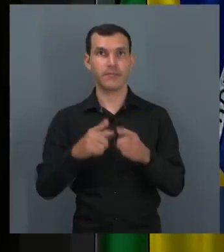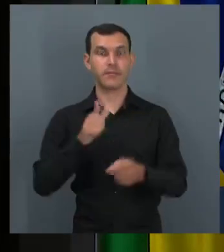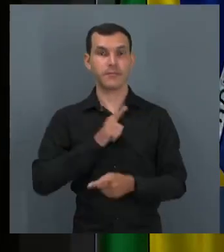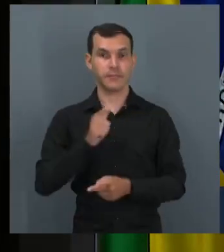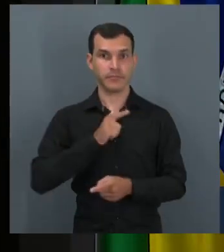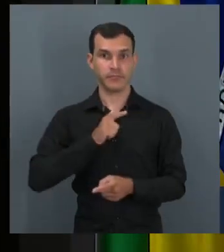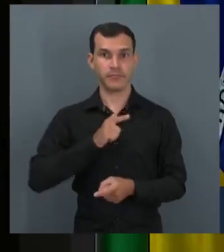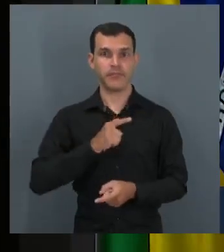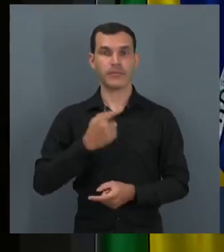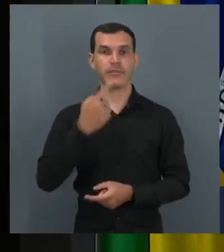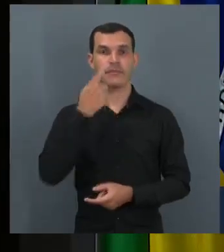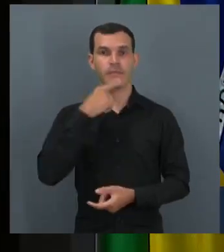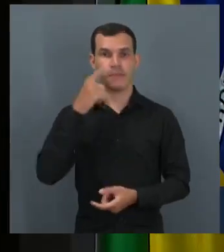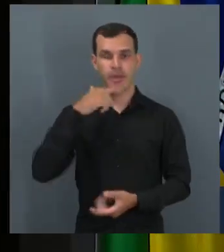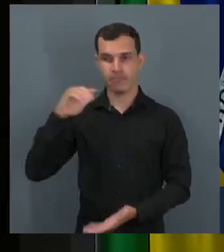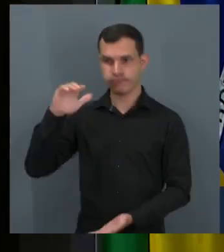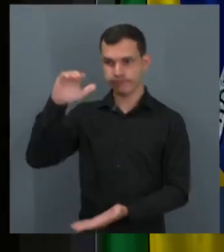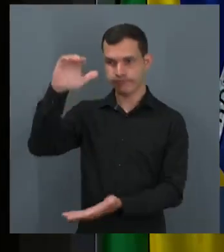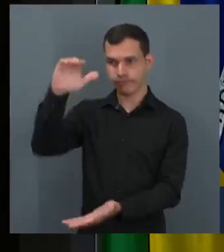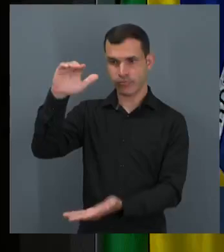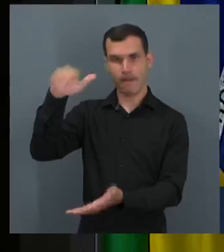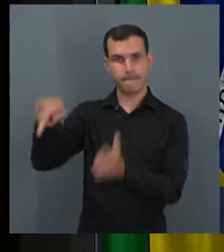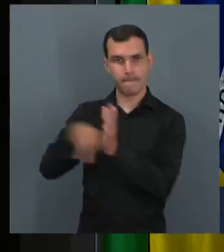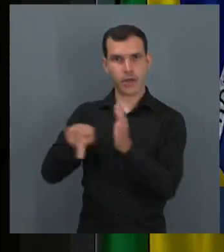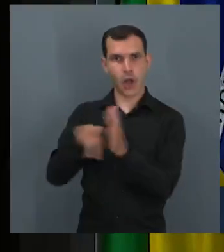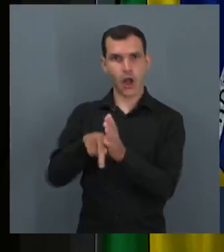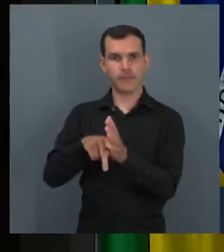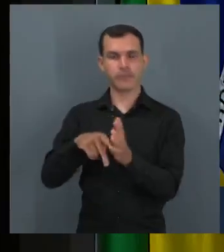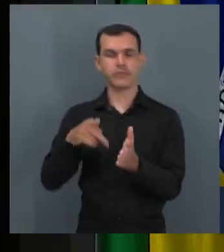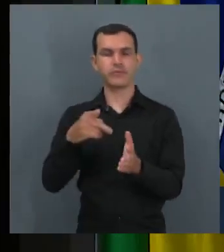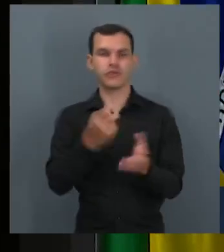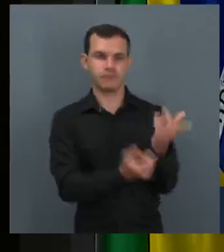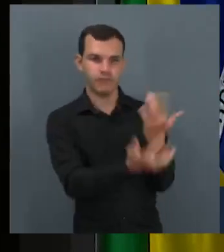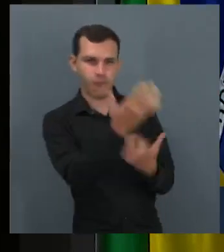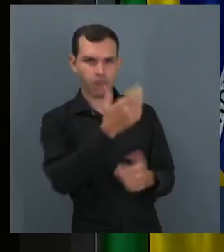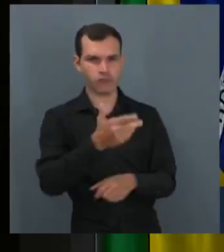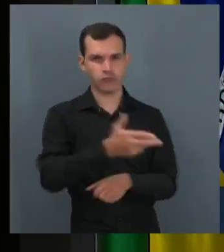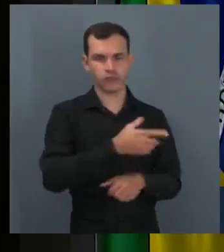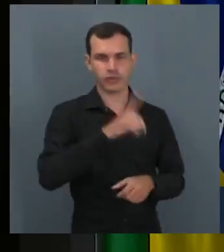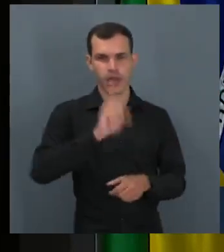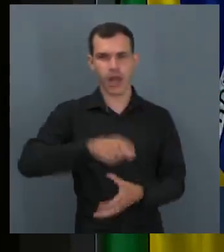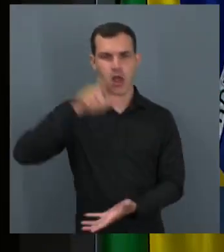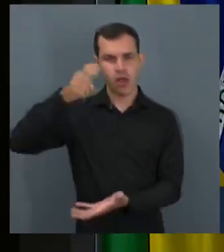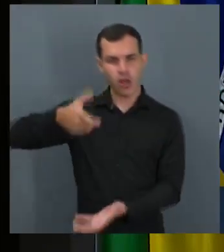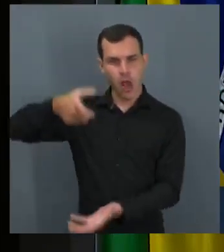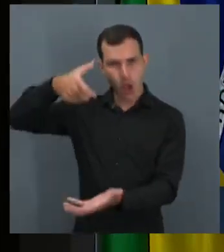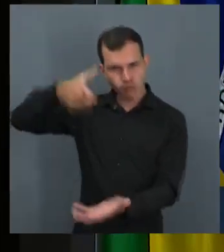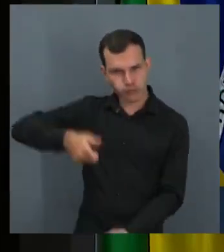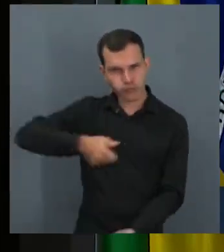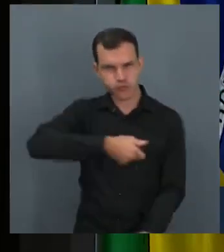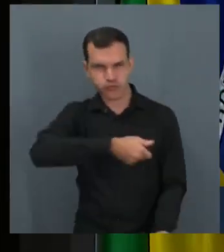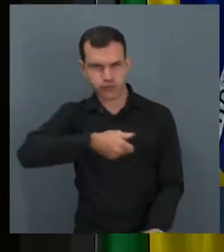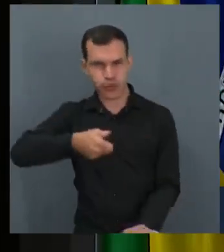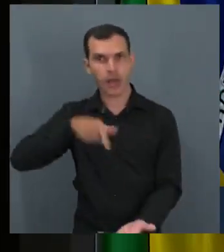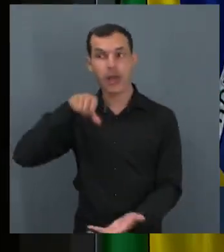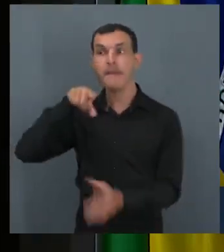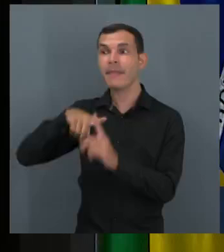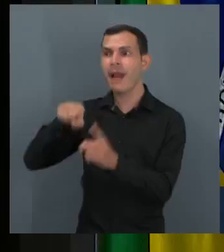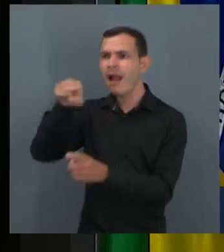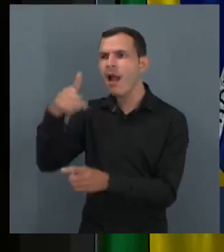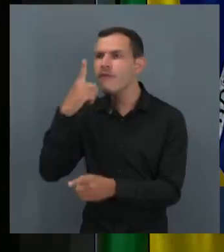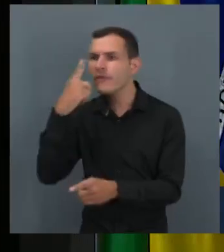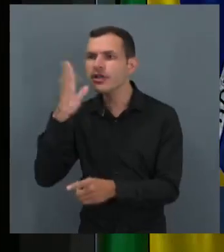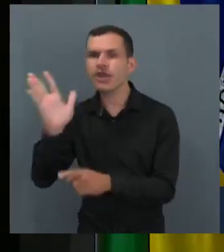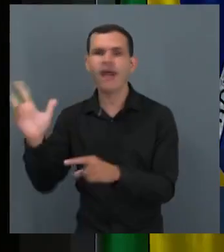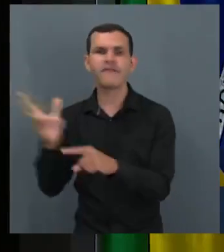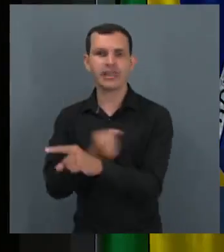incêndio, vencido há 2 anos, as janelas todas quebradas. Isso numa sala que é para os